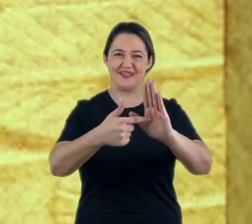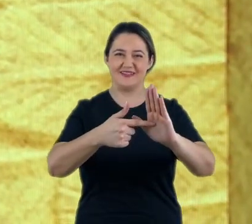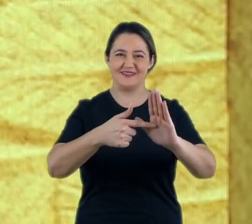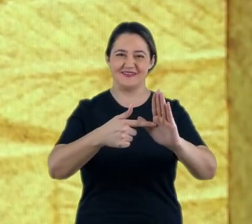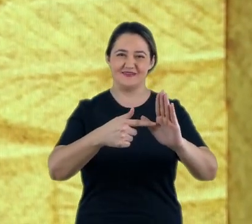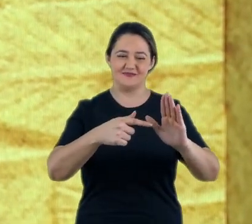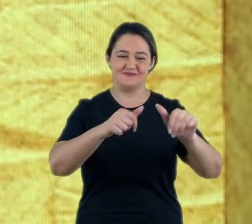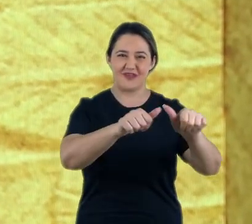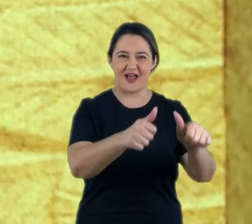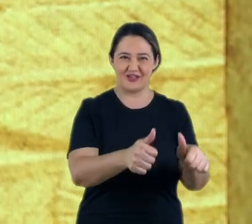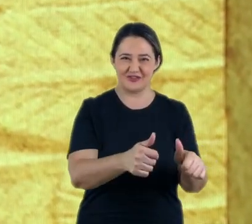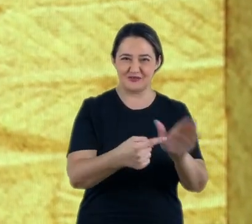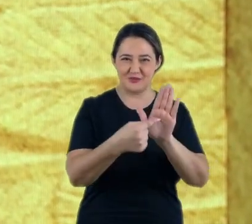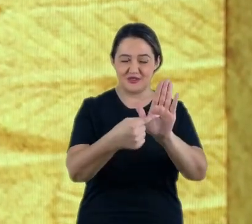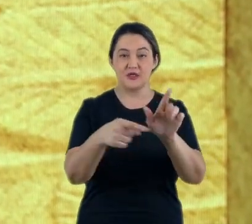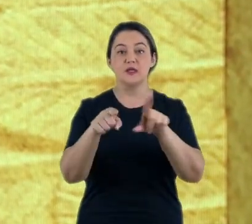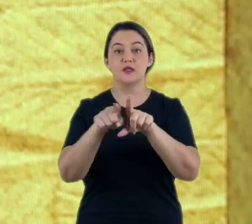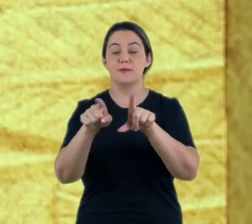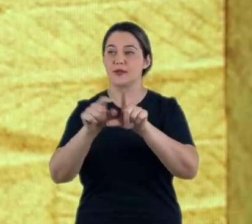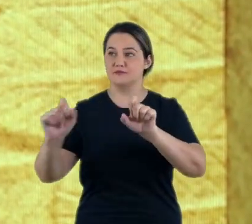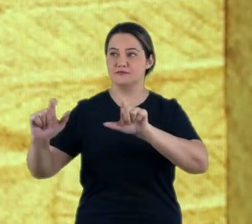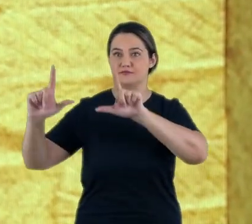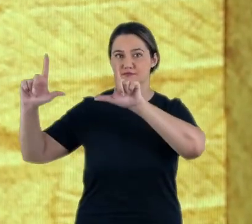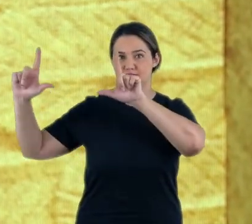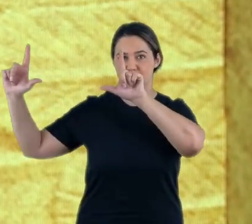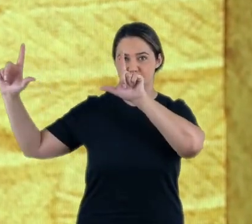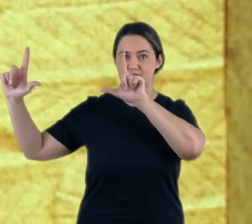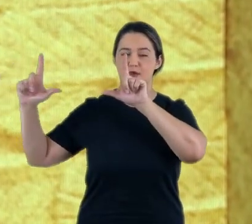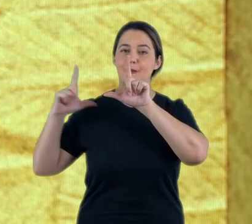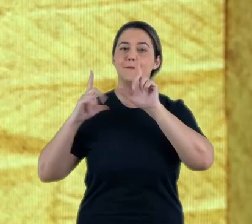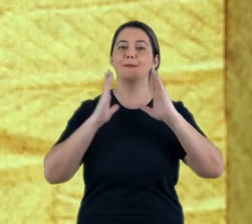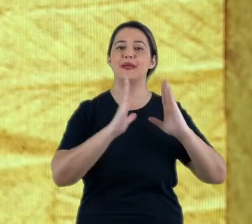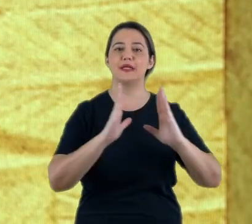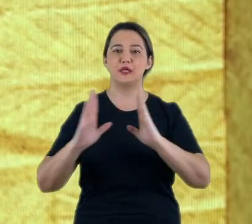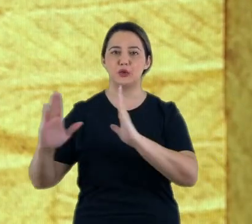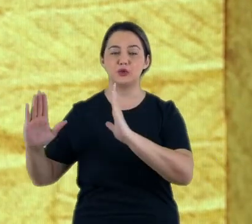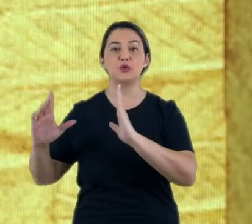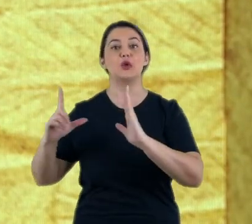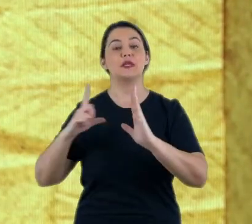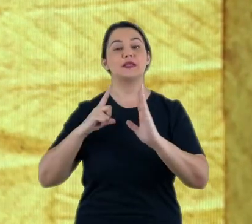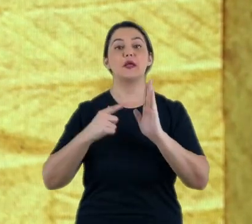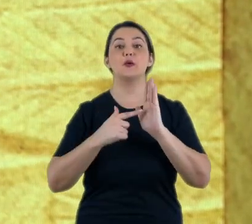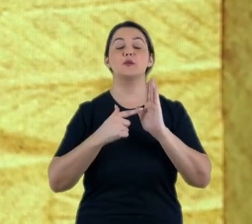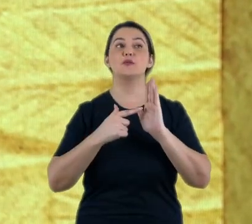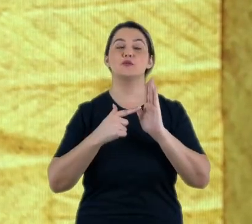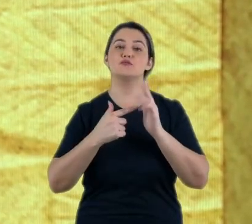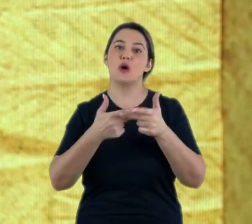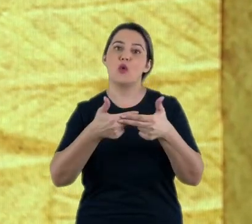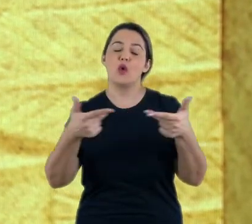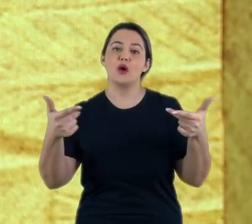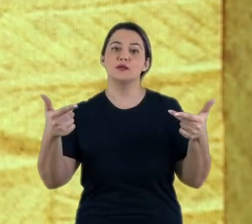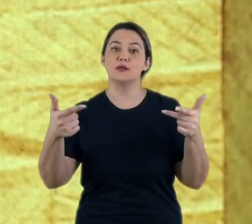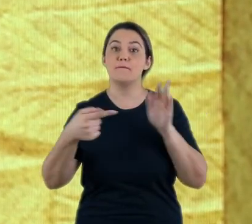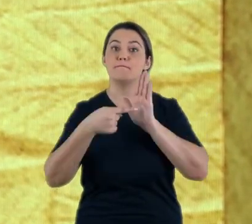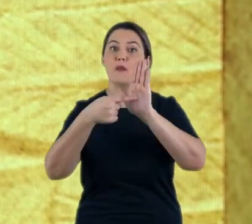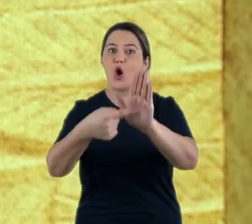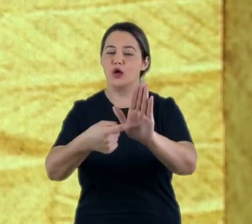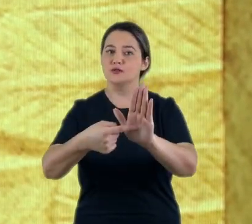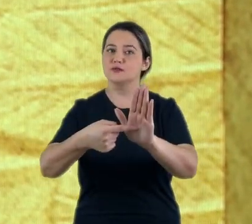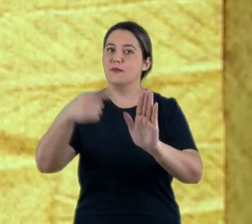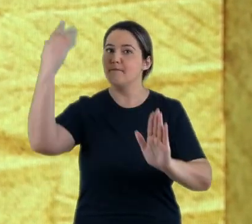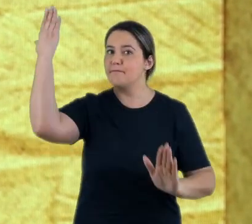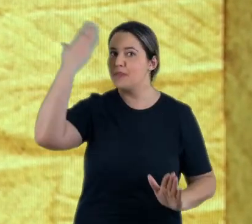também ali no quadro profético, nós temos algo que mostra que a semelhança é mais do que